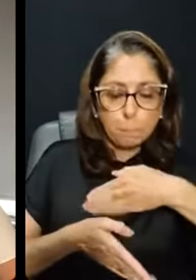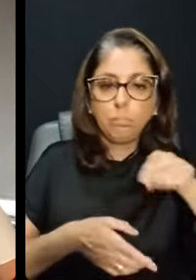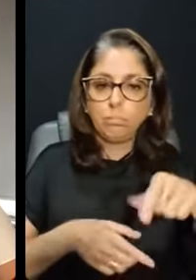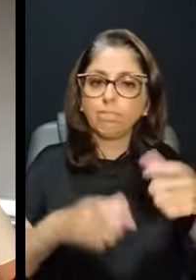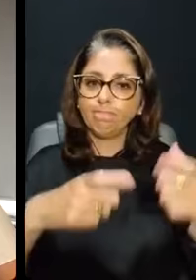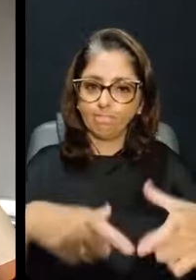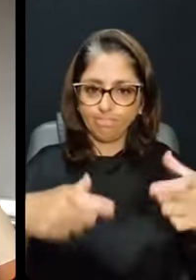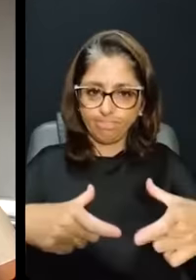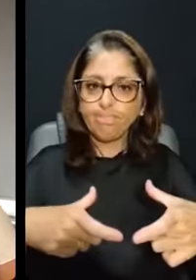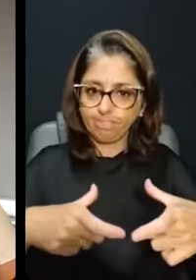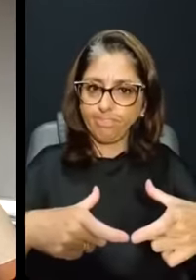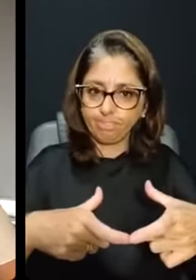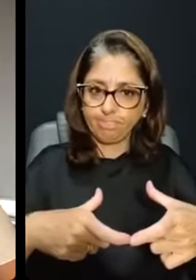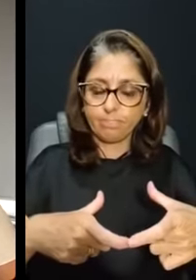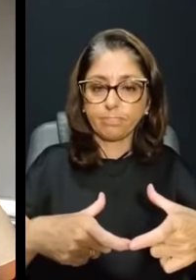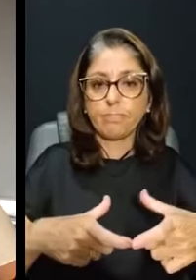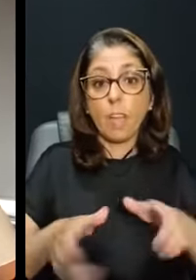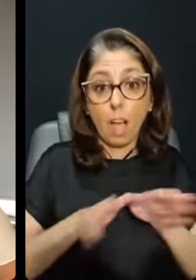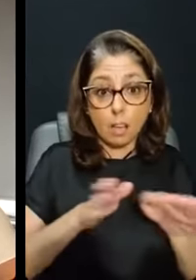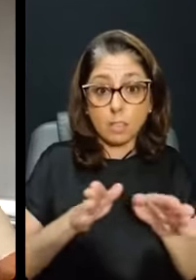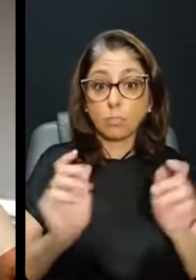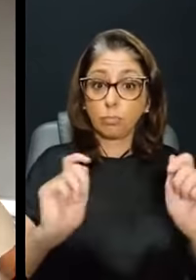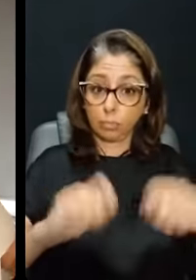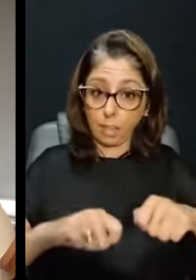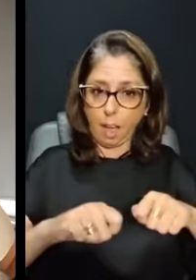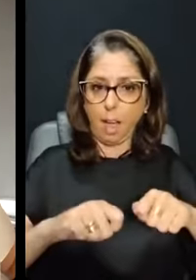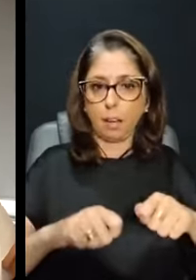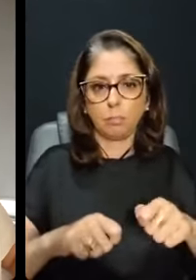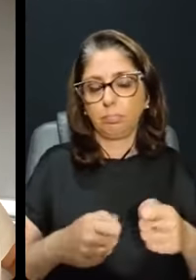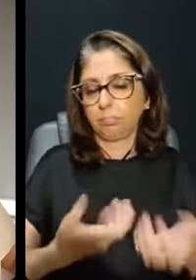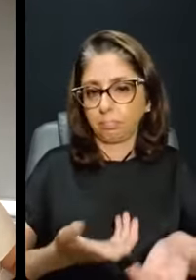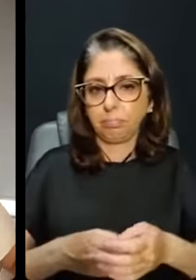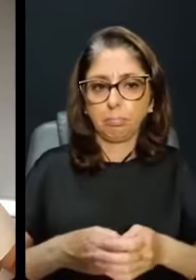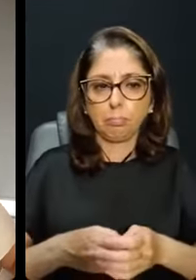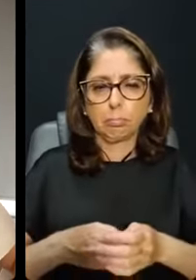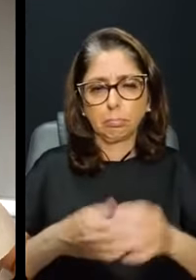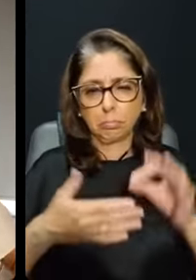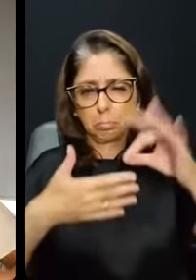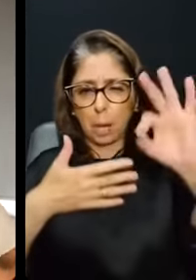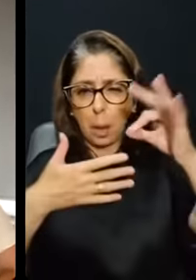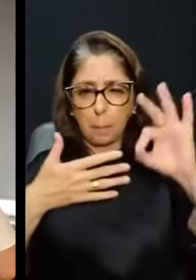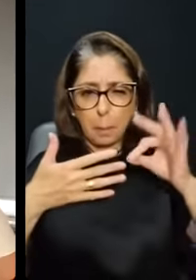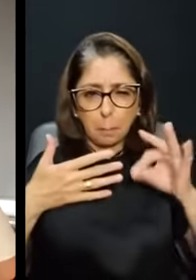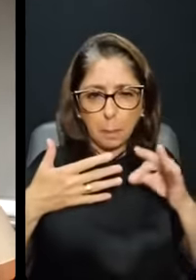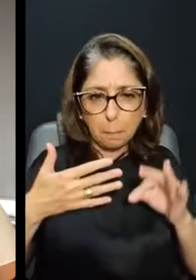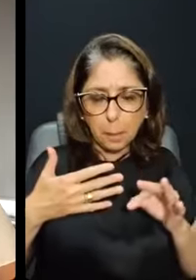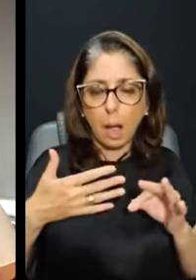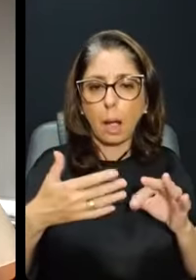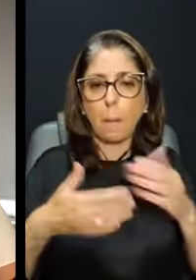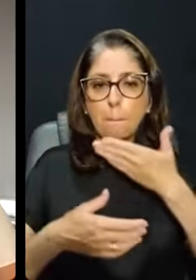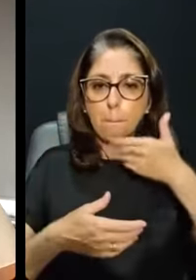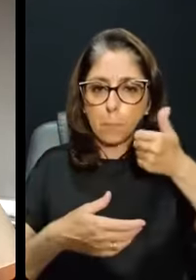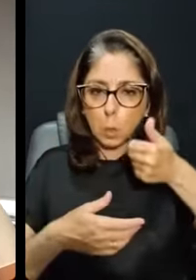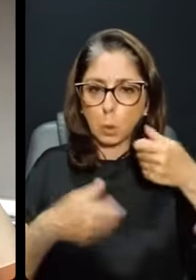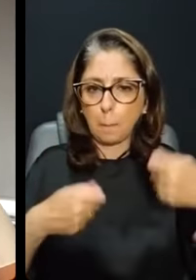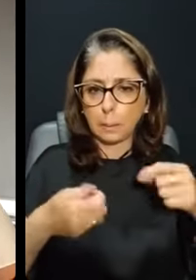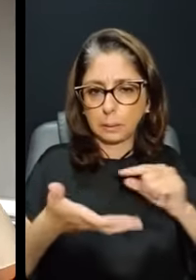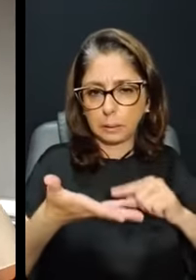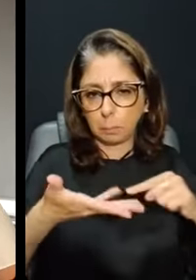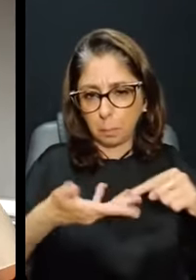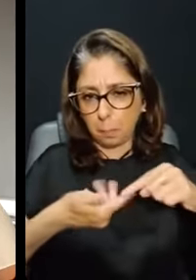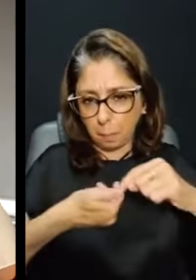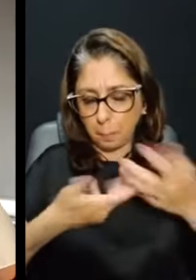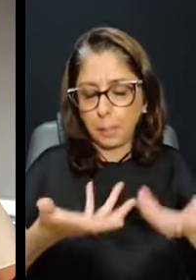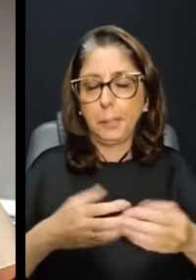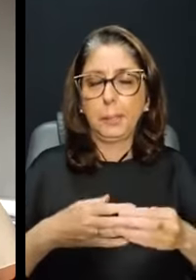documento de relatório do que está certo e do que está errado e emitir um laudo do que aquele espaço é,